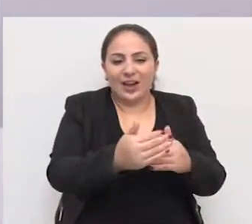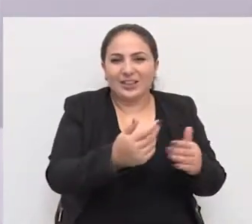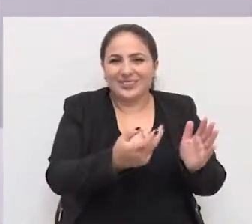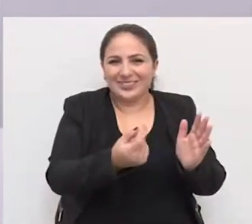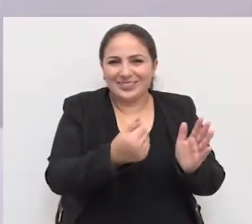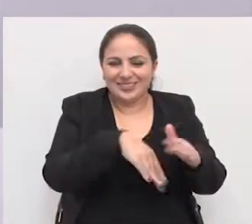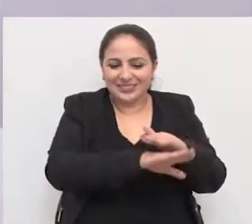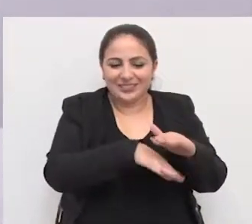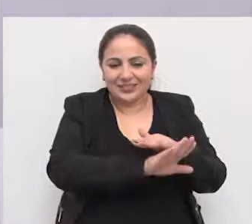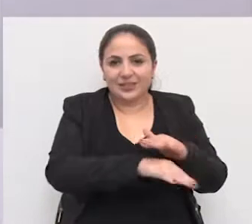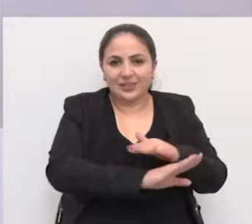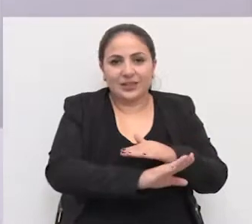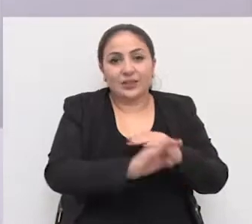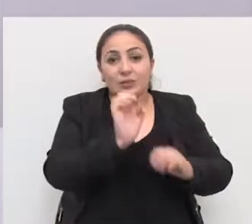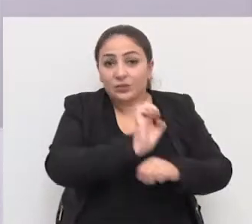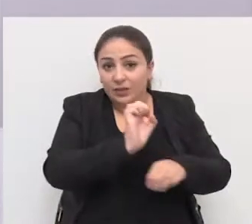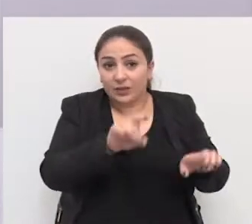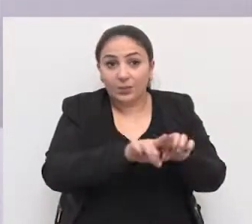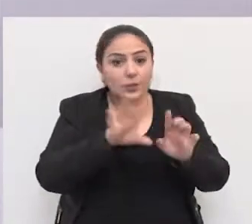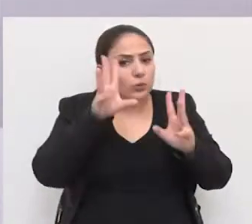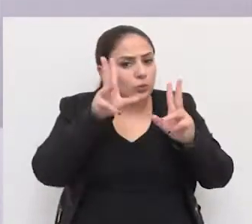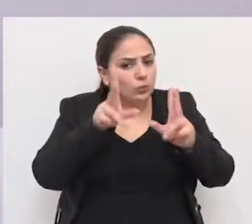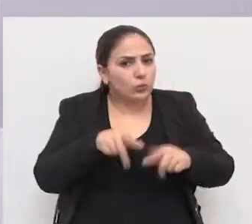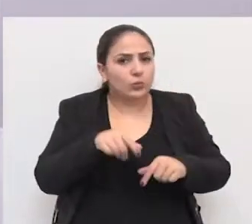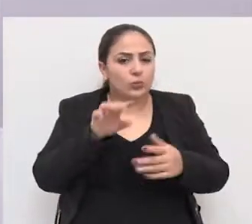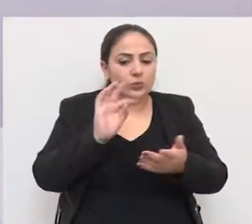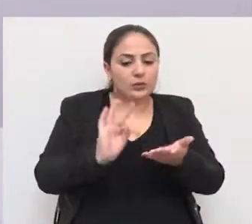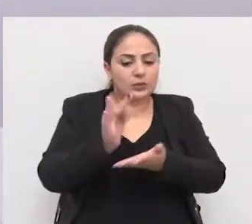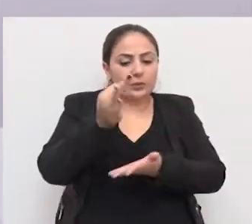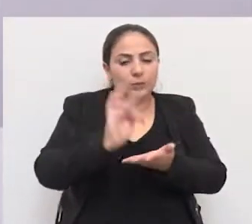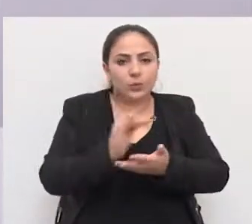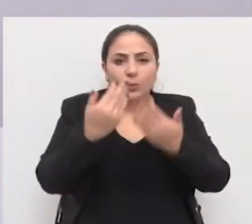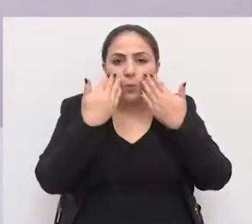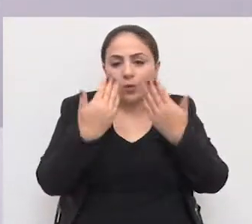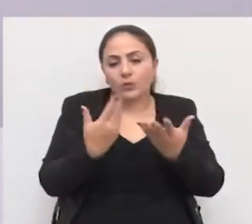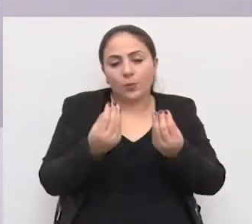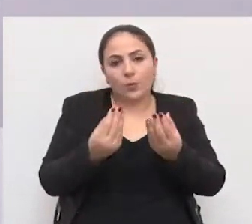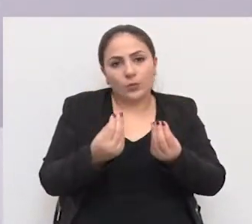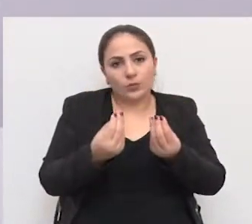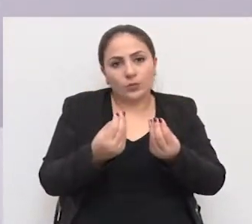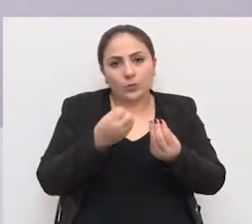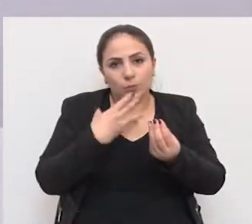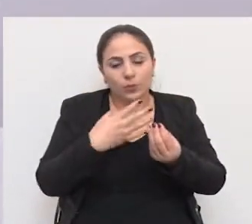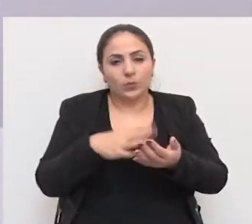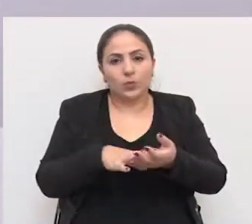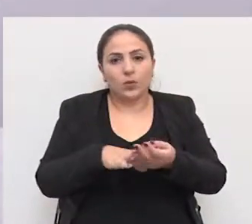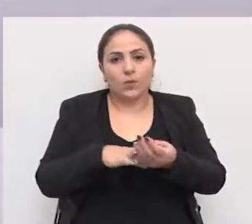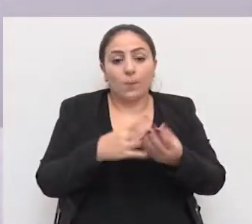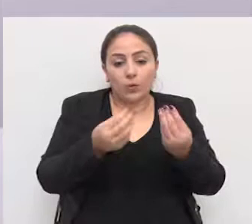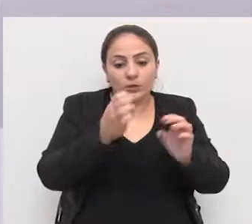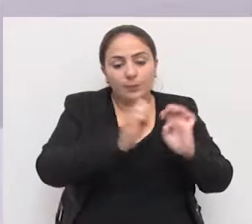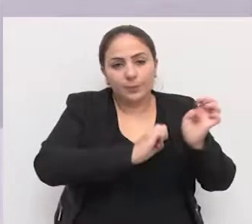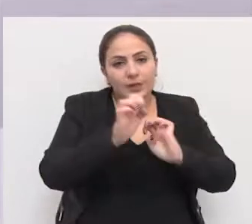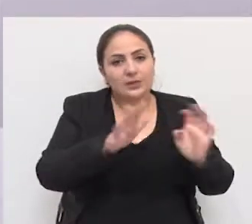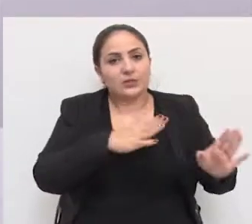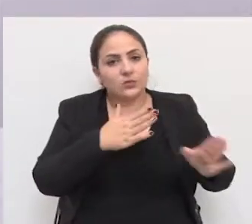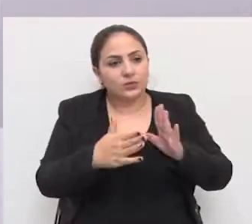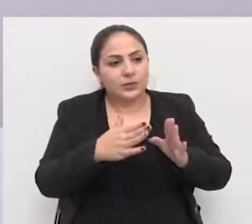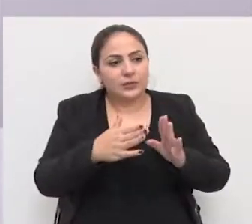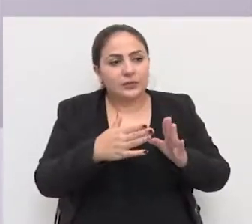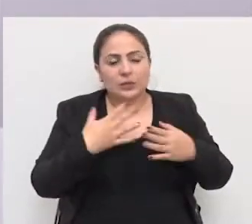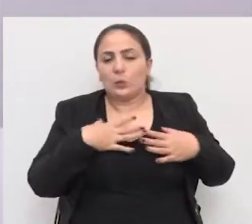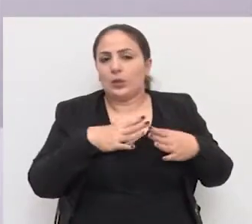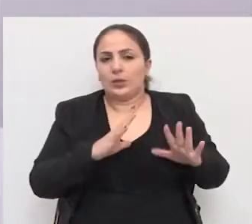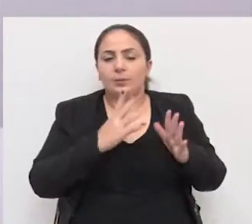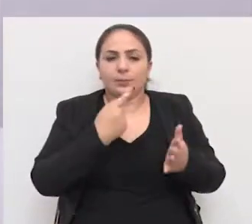seja. A simplificação tributária em muitos países já se mostrou muito eficaz. Muitas empresas, muitas pessoas que às vezes